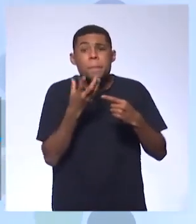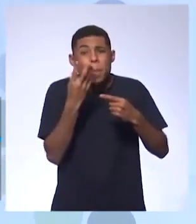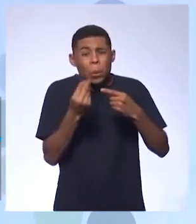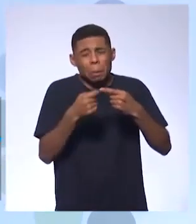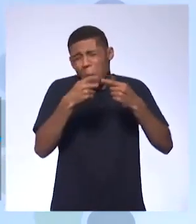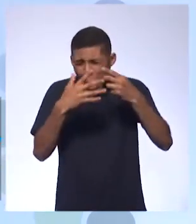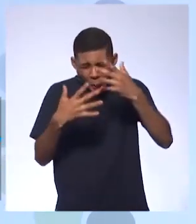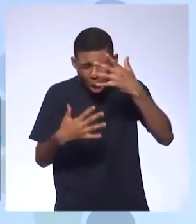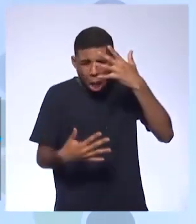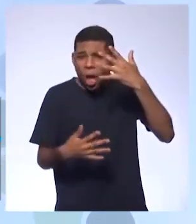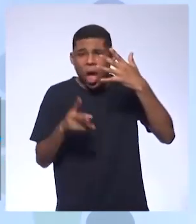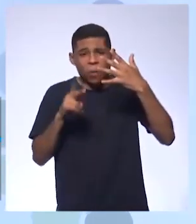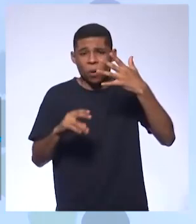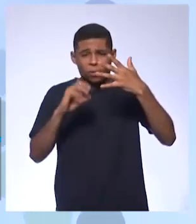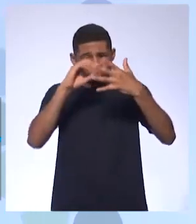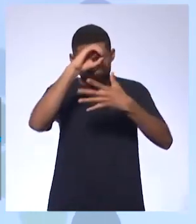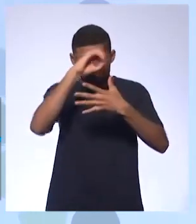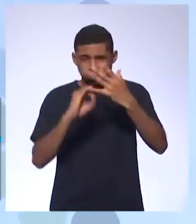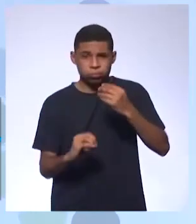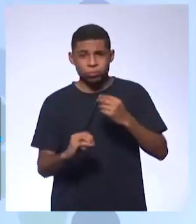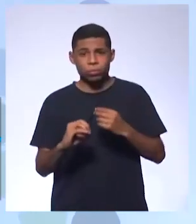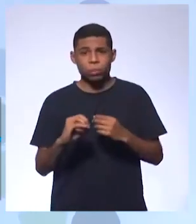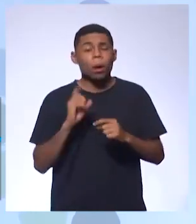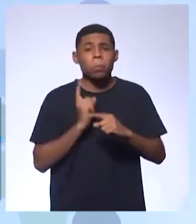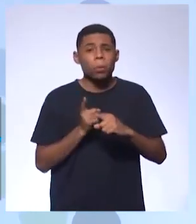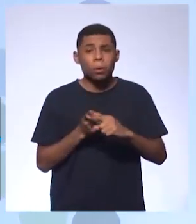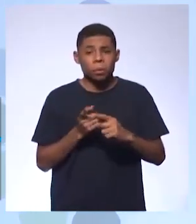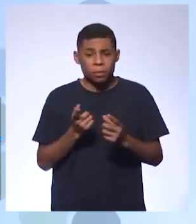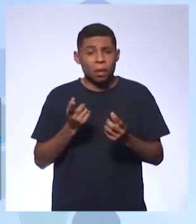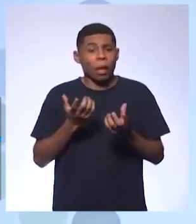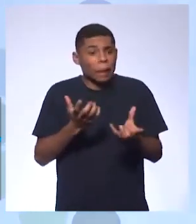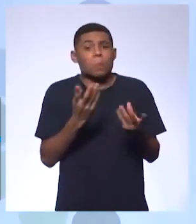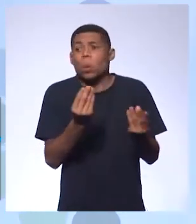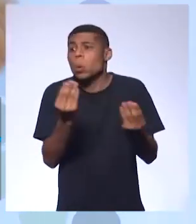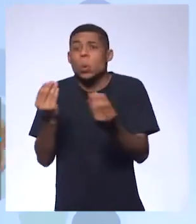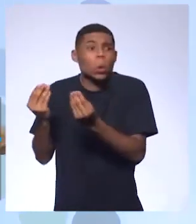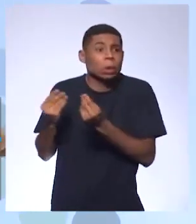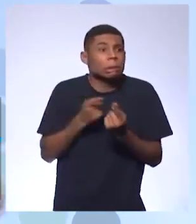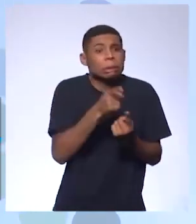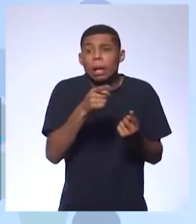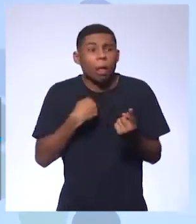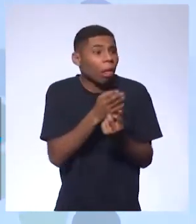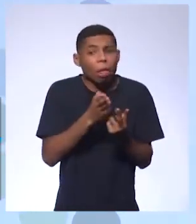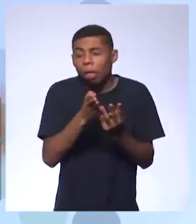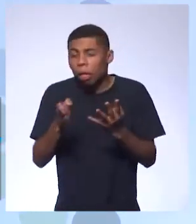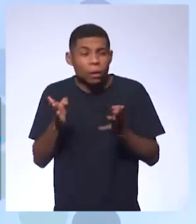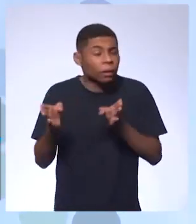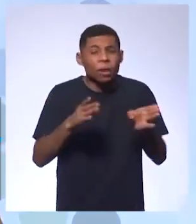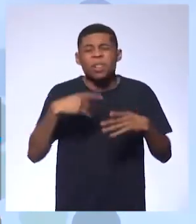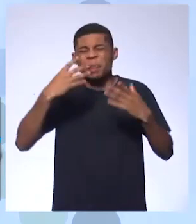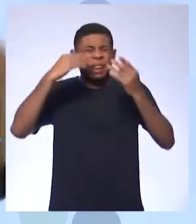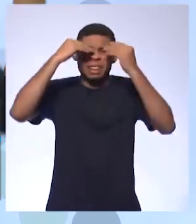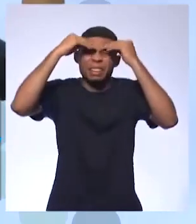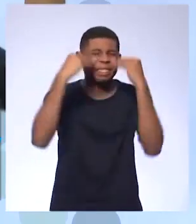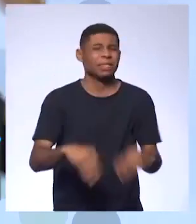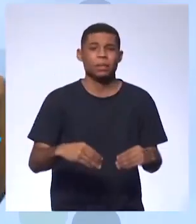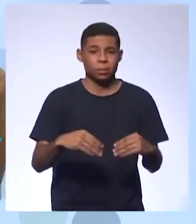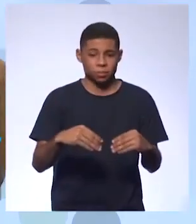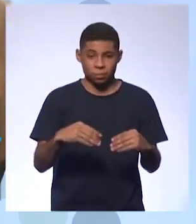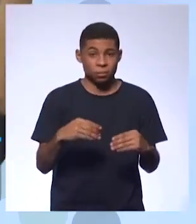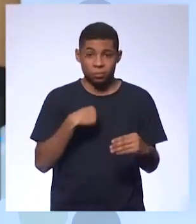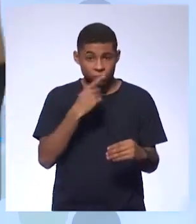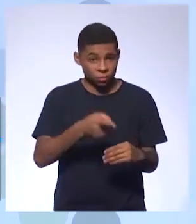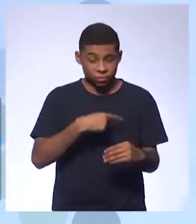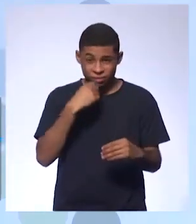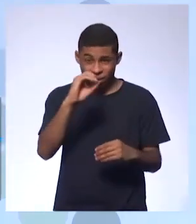né? Então, mas aqui, nessa matemática, é igual a menos, porque se eu quero um monte de coisas, eu vou desistir no caminho. Então, tenha